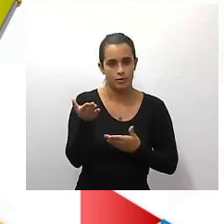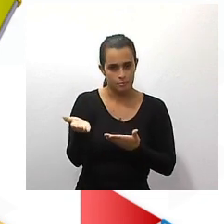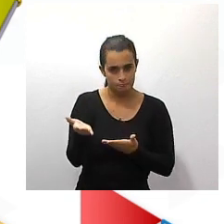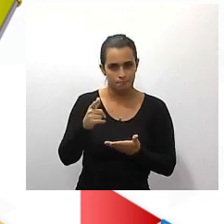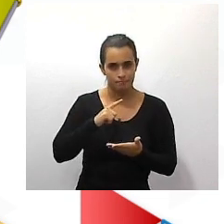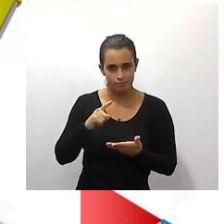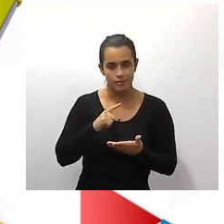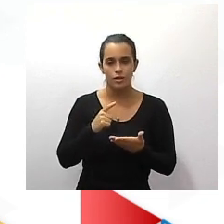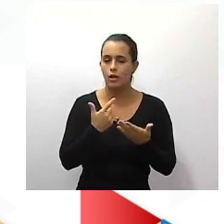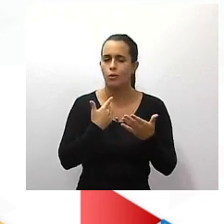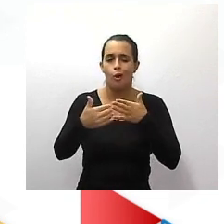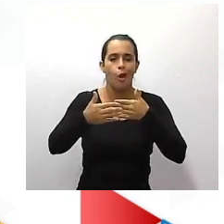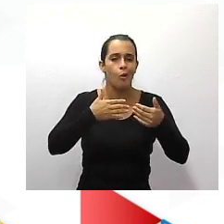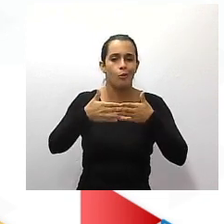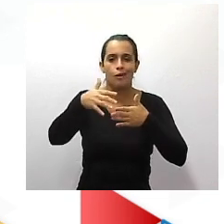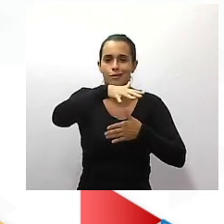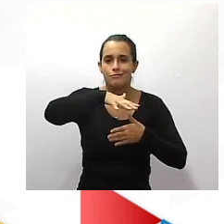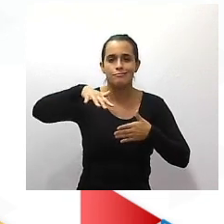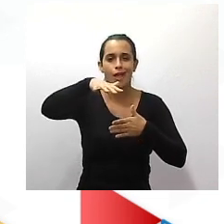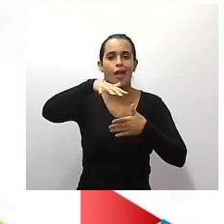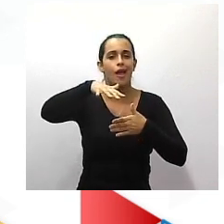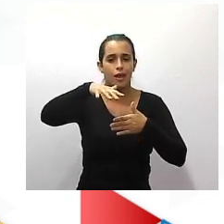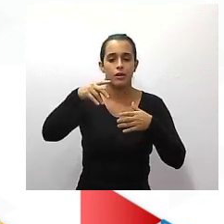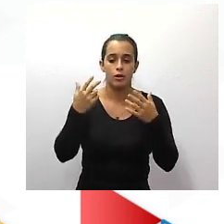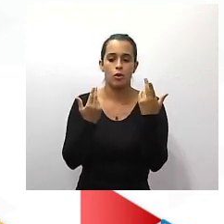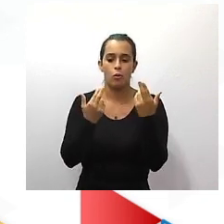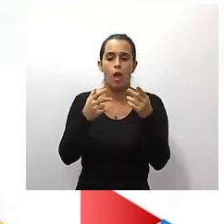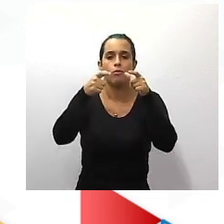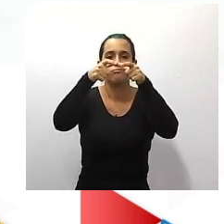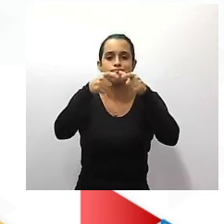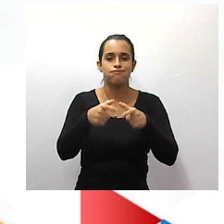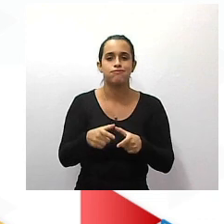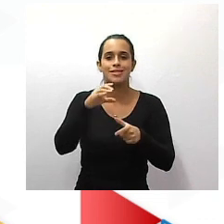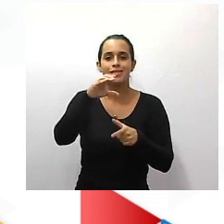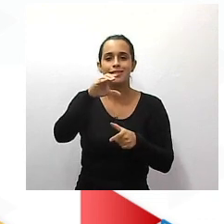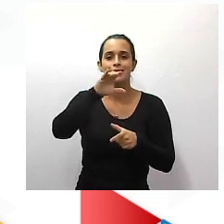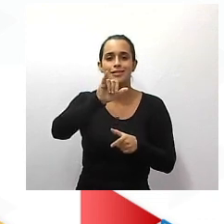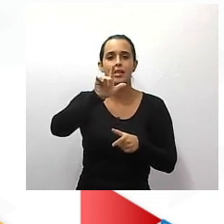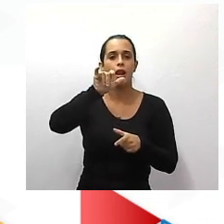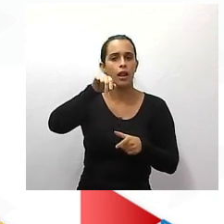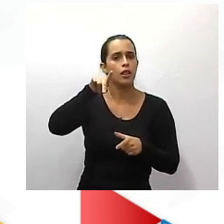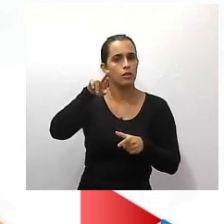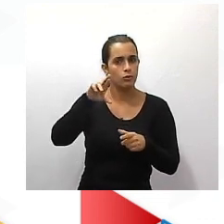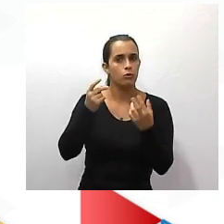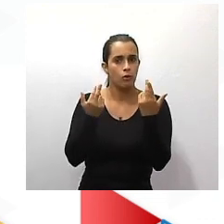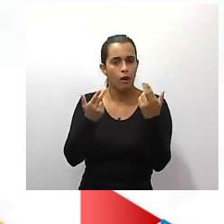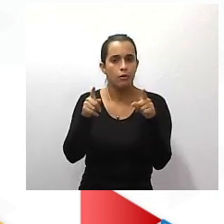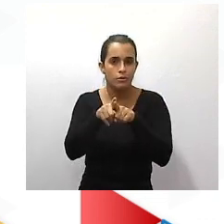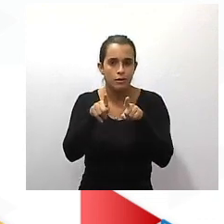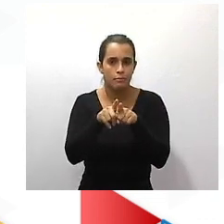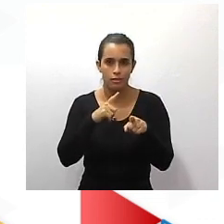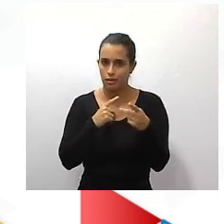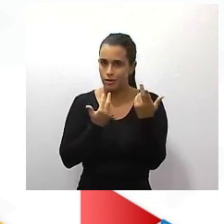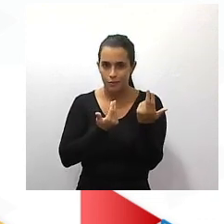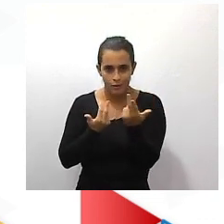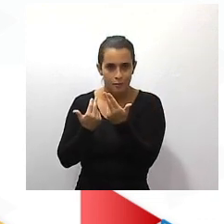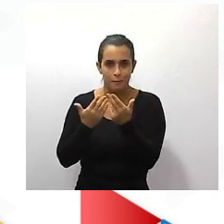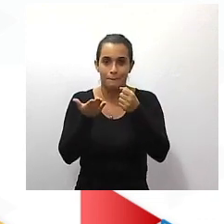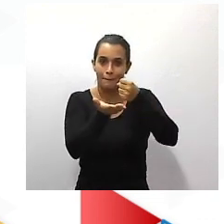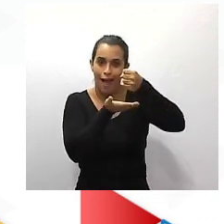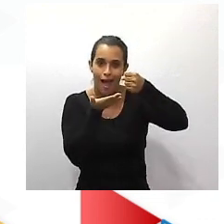espaço que vão caber todas as malas. E aí a cubagem é que faz essa medição, tá bom? Então vem comigo que agora eu vou te falar uma coisa